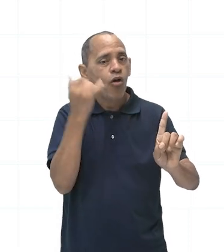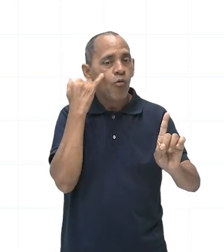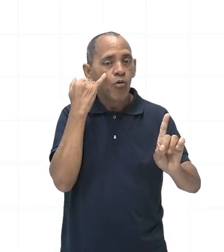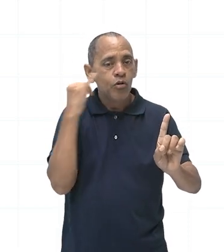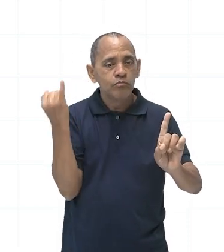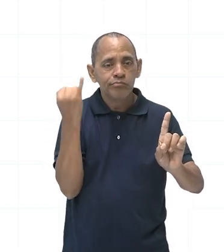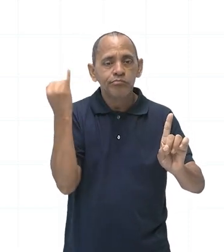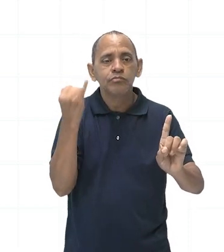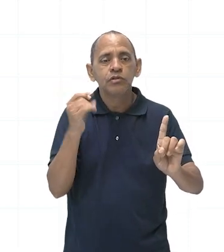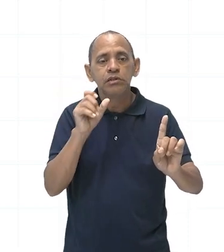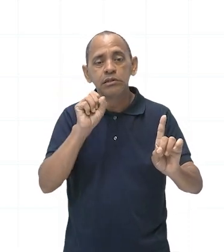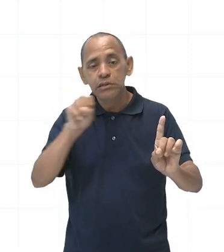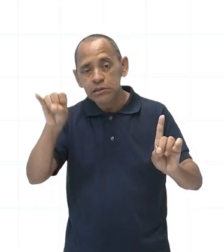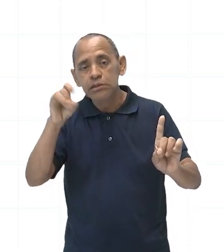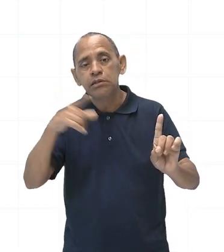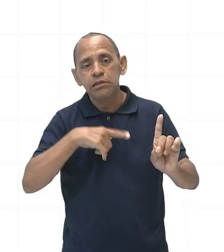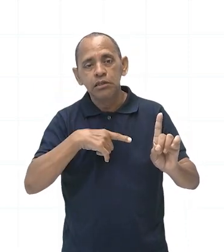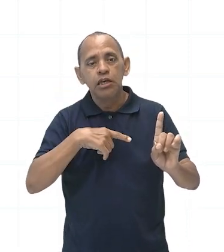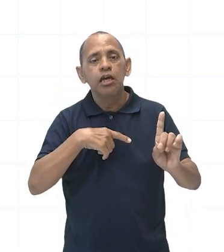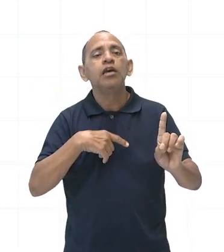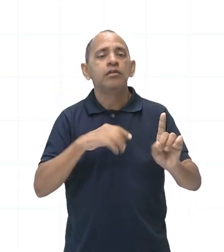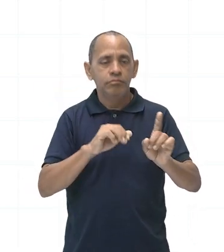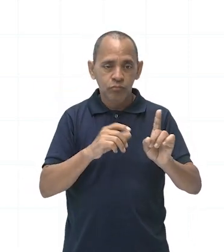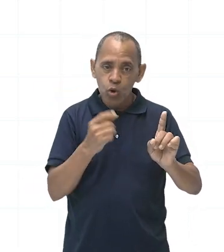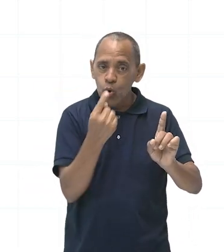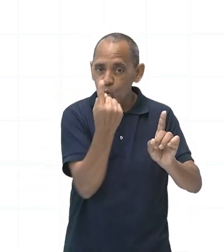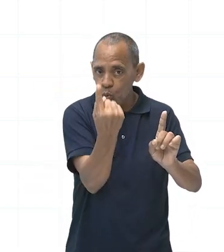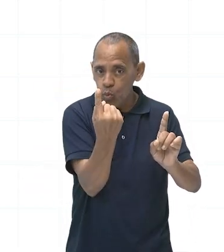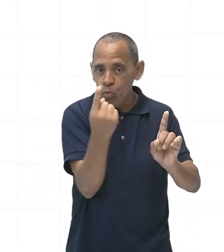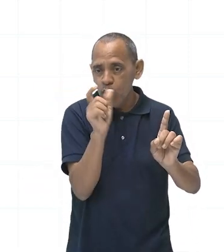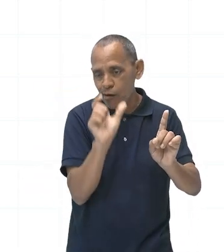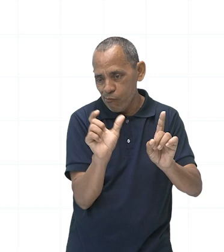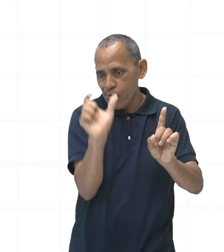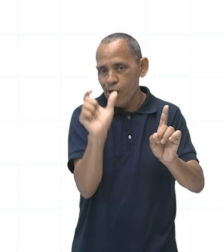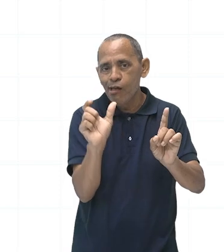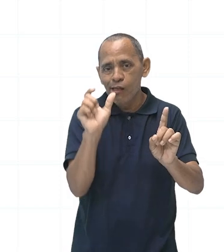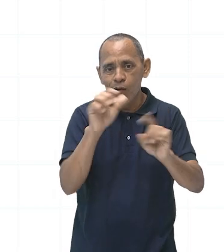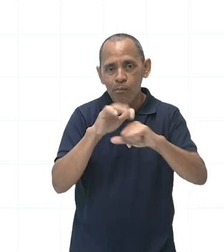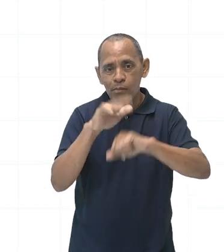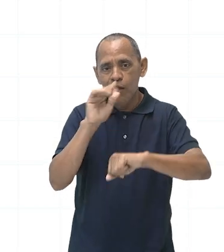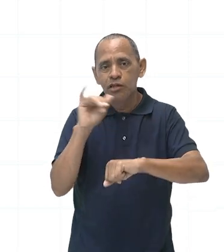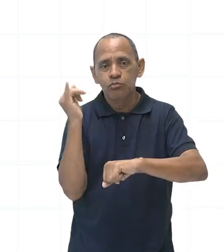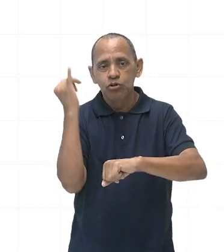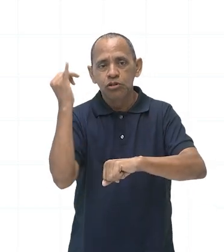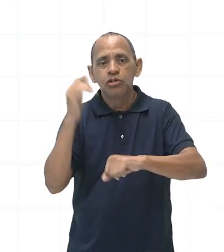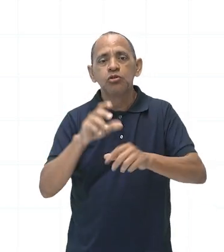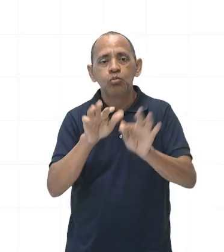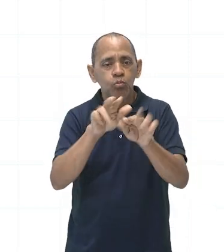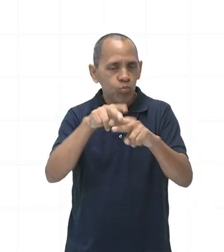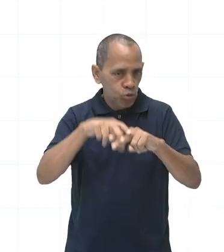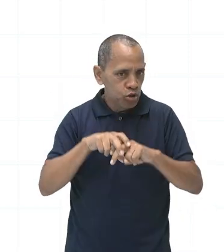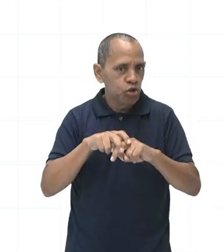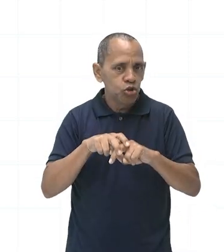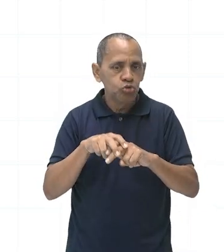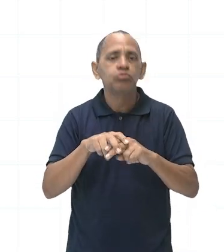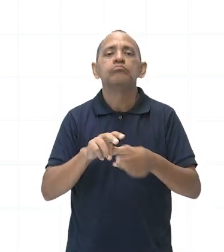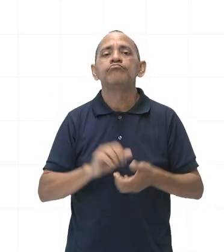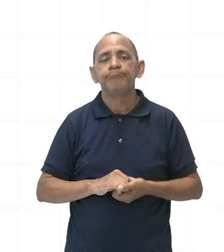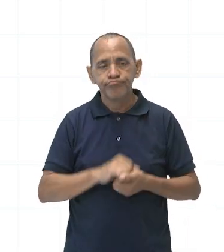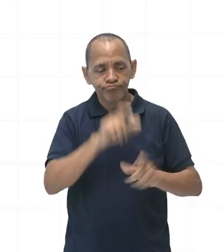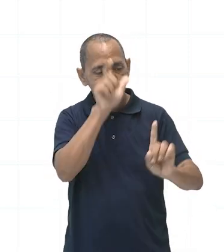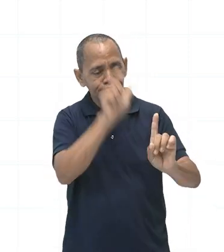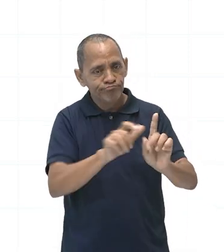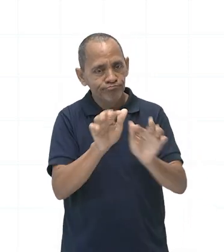quando possuir apenas um núcleo, gente. Por isso que ele é chamado de sujeito simples. Então, vamos pegar um